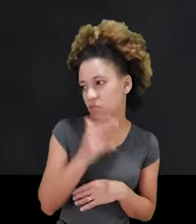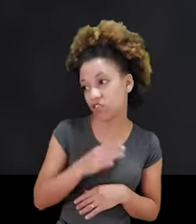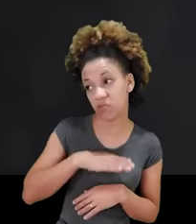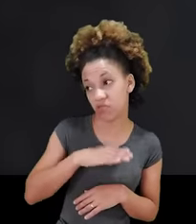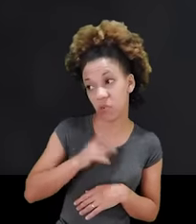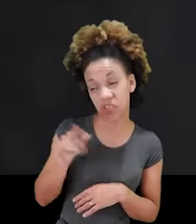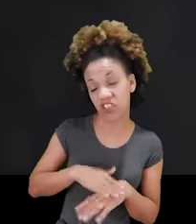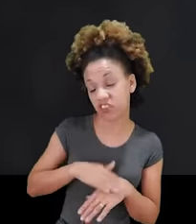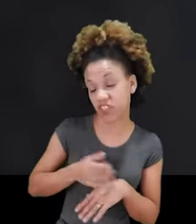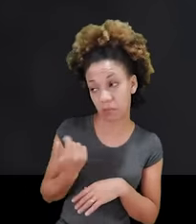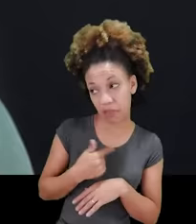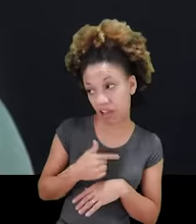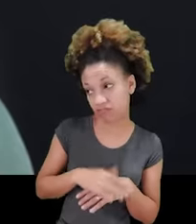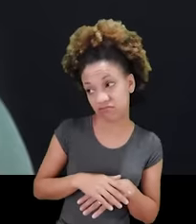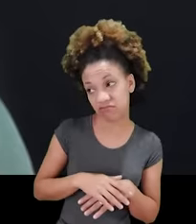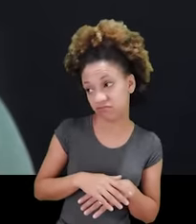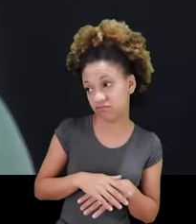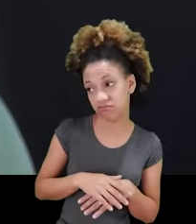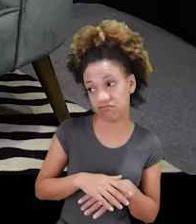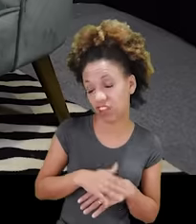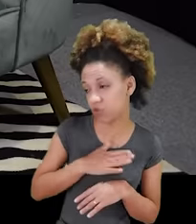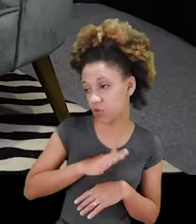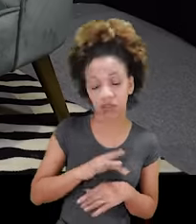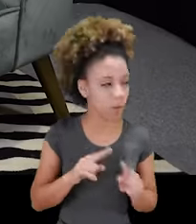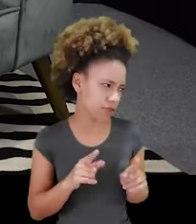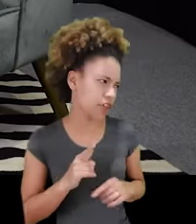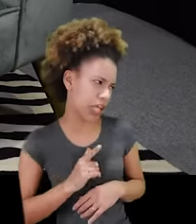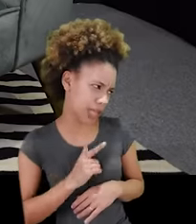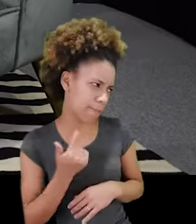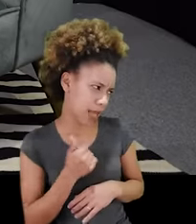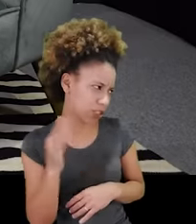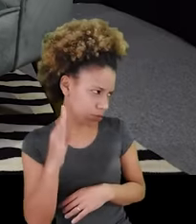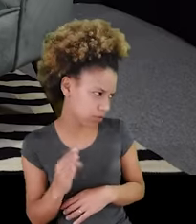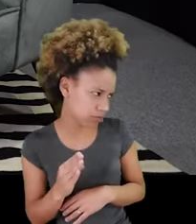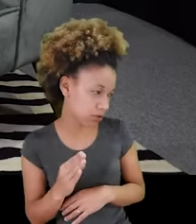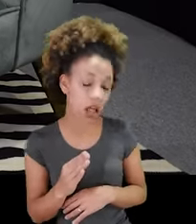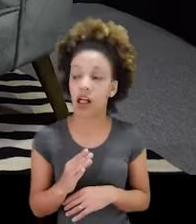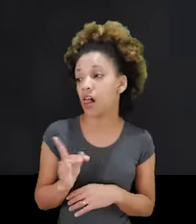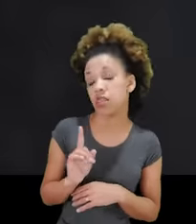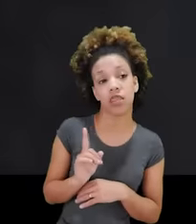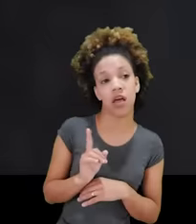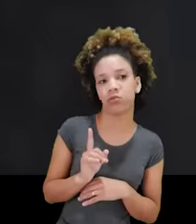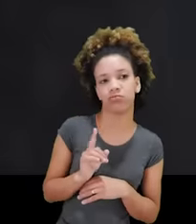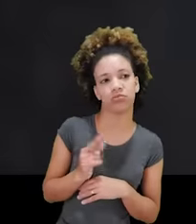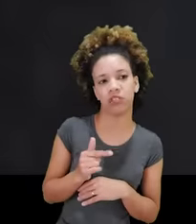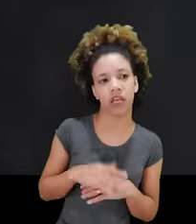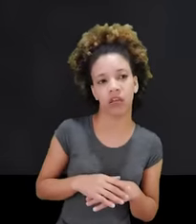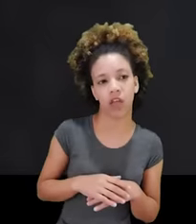Eu não gosto quando vocês fazem piadas de... Mas vocês têm piadas com brasileiros? Não, só a gente tem... Nós temos, normalmente temos os...